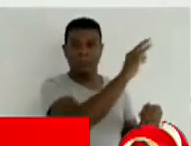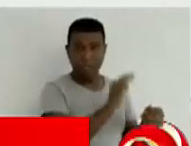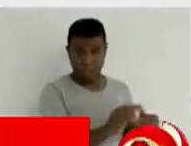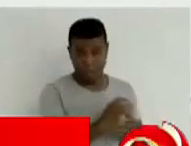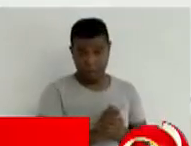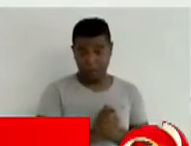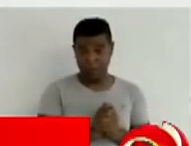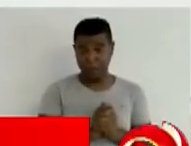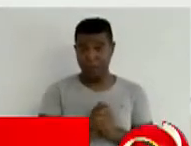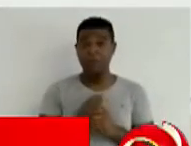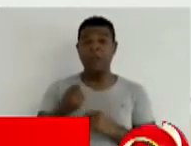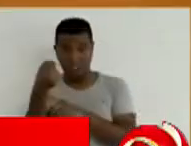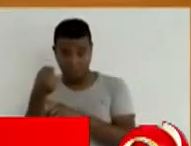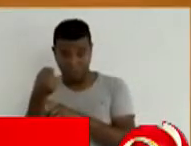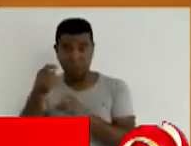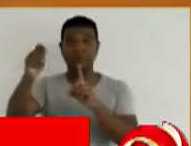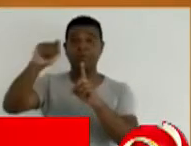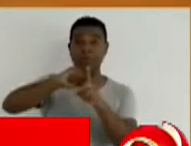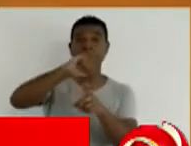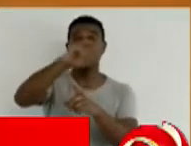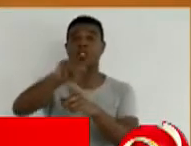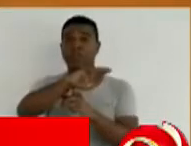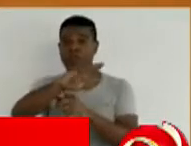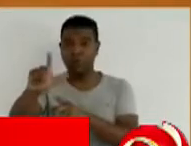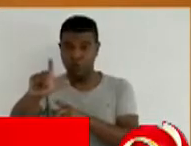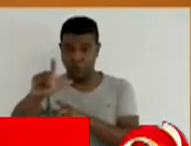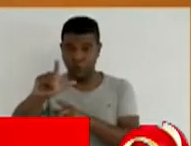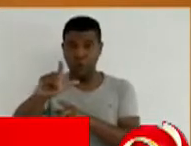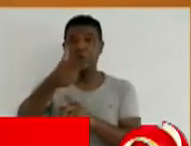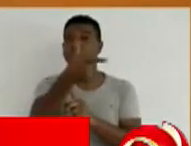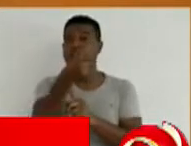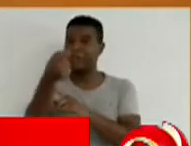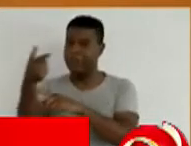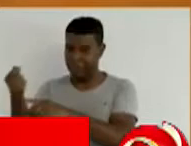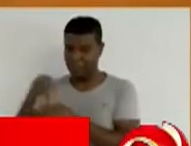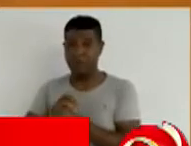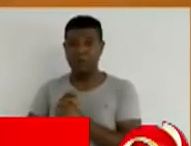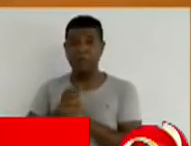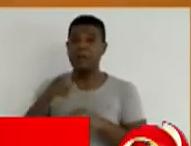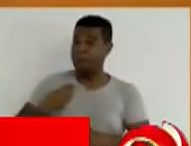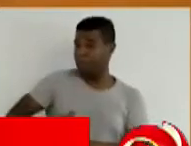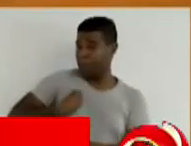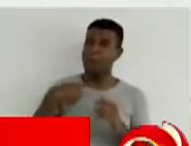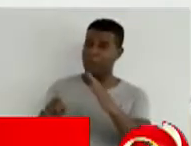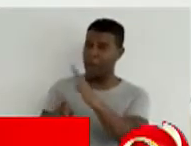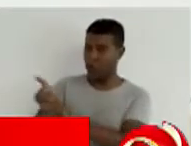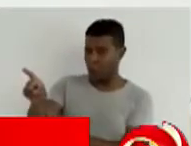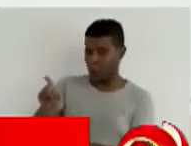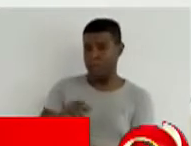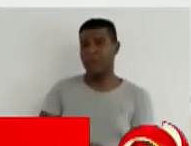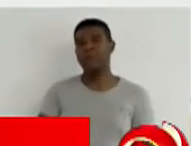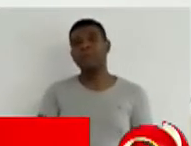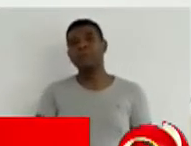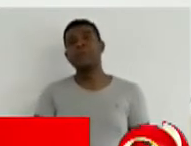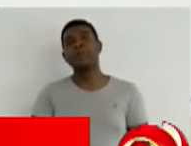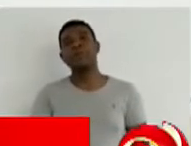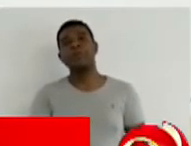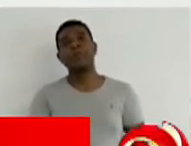Segundo o secretário adjunto de saúde, não há uma preocupação específica em relação ao sul de Minas quando o assunto